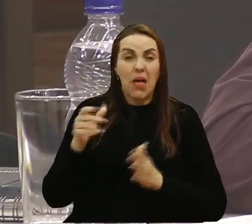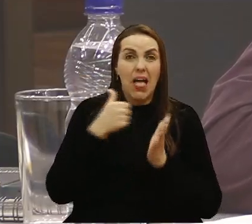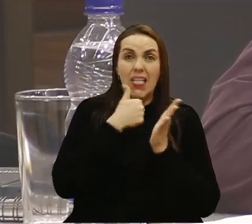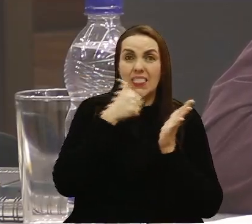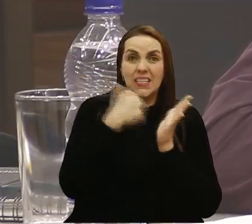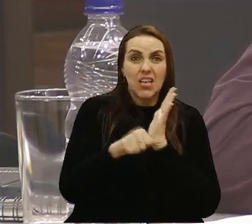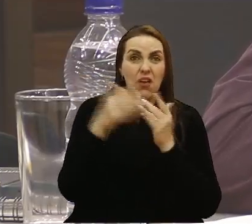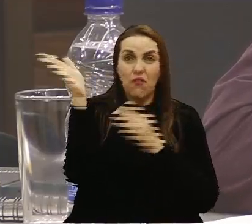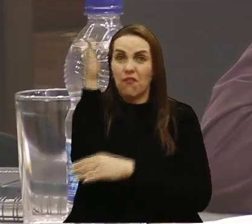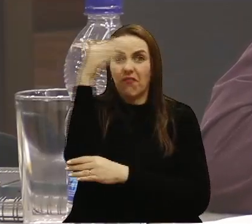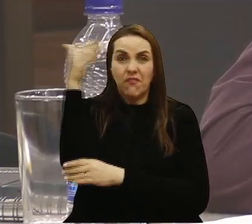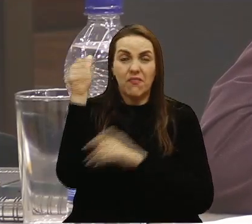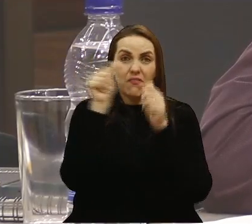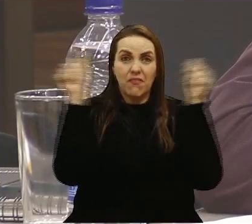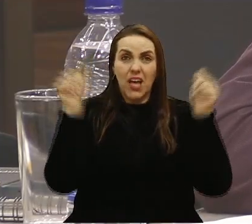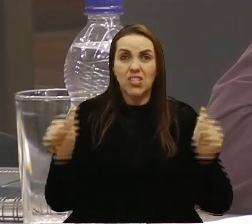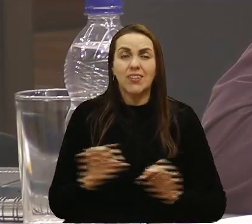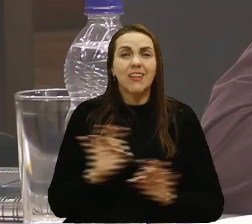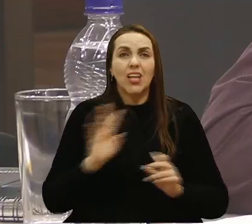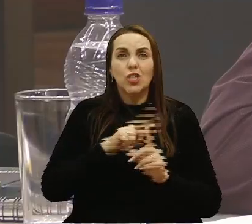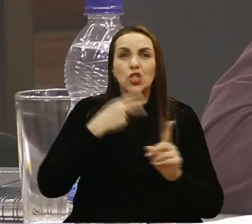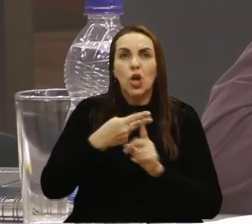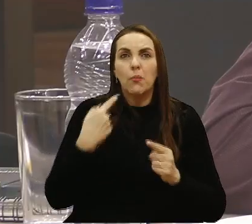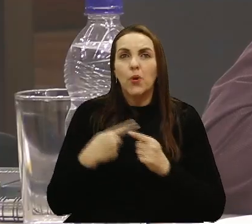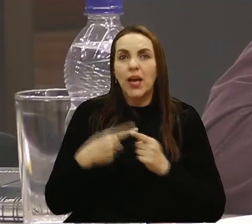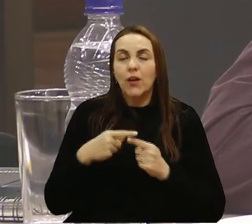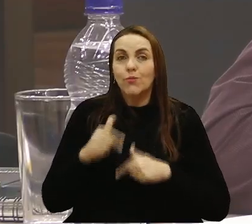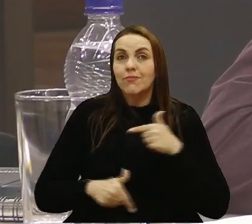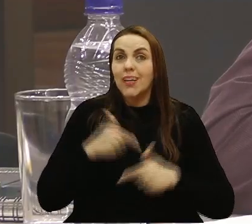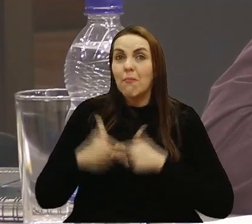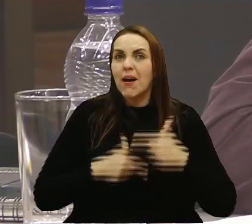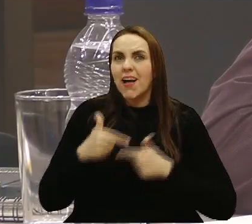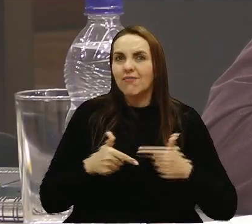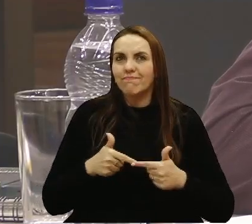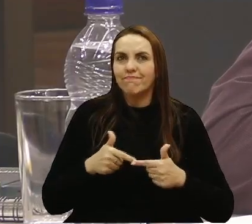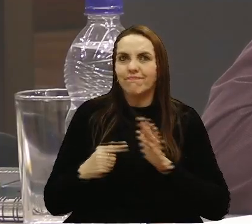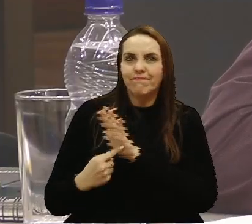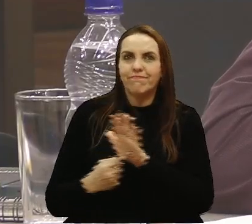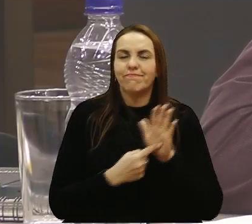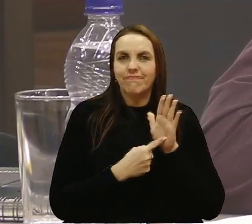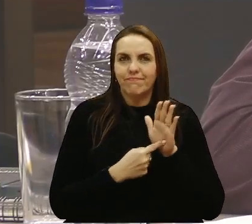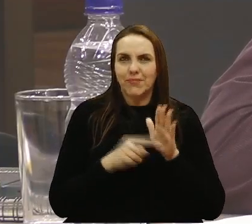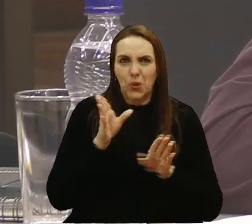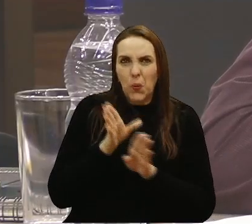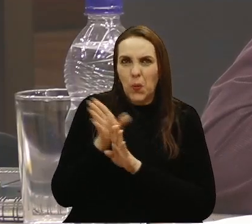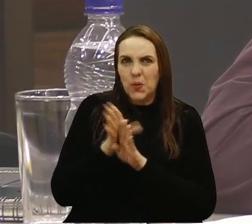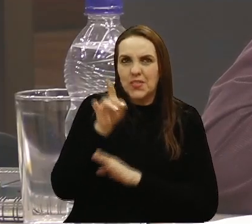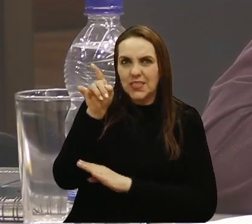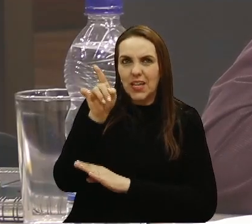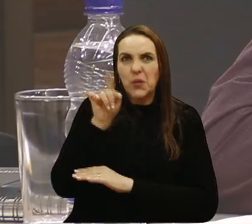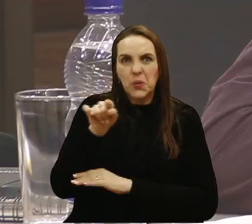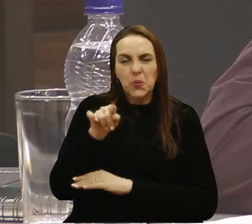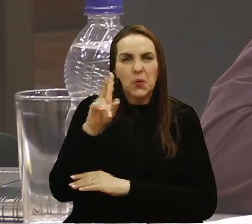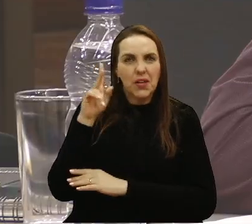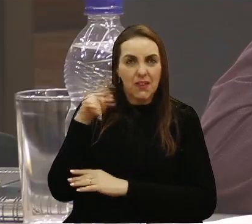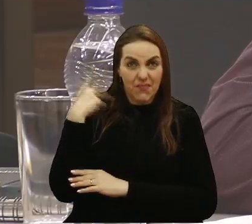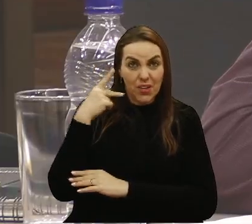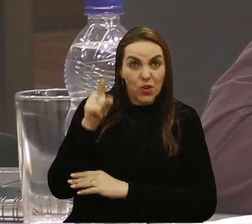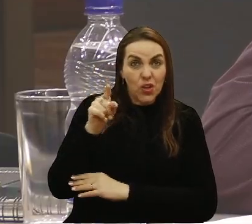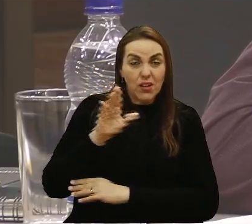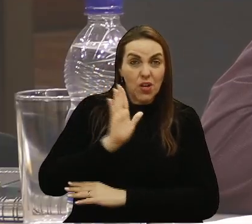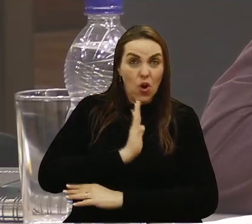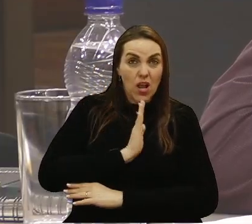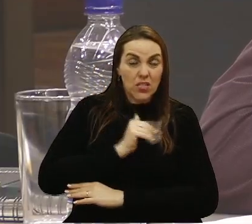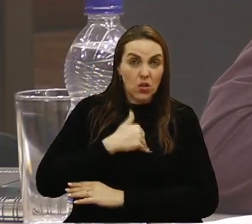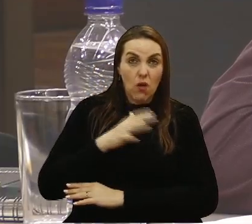não tenho comitê, não faço nada, e dobro minha votação. Sabe por quê? Porque a gente trabalha, vereador. Então, assim, ó, um conselho, vereador. Se o senhor levar tudo isso pro coração, o senhor vai ter um